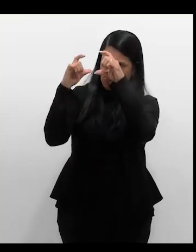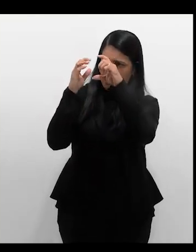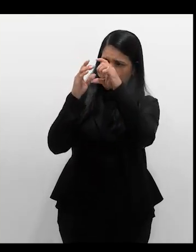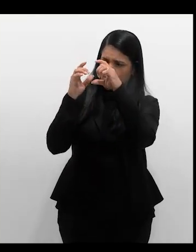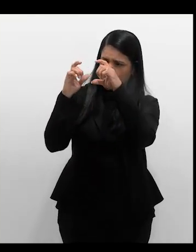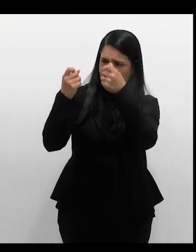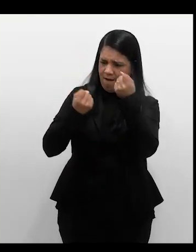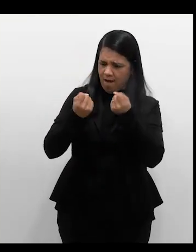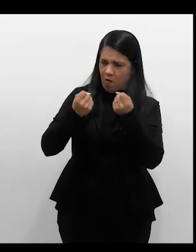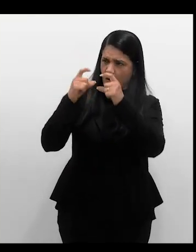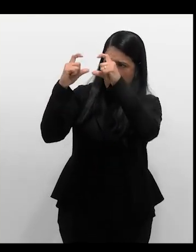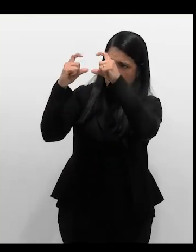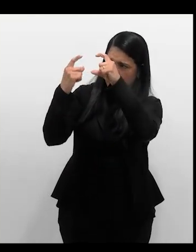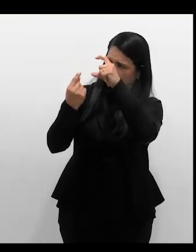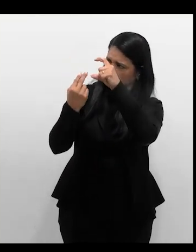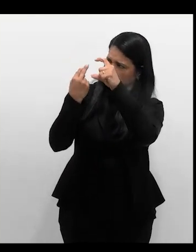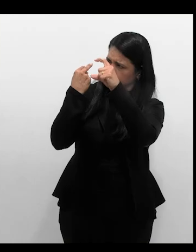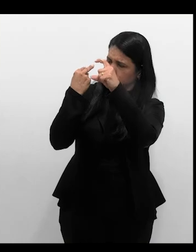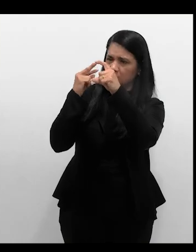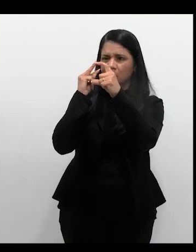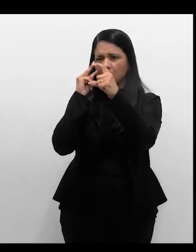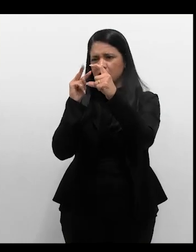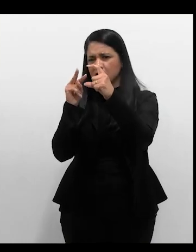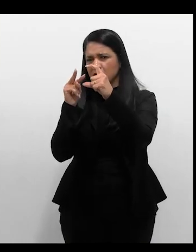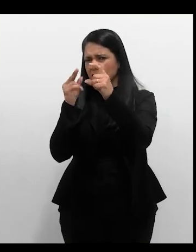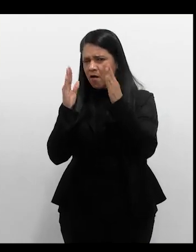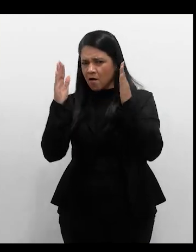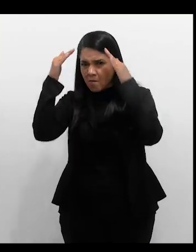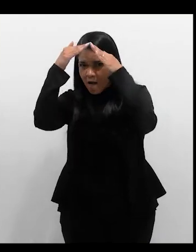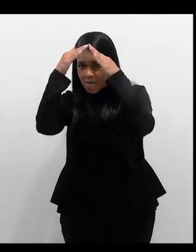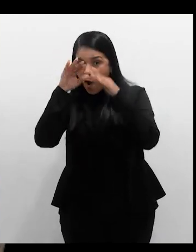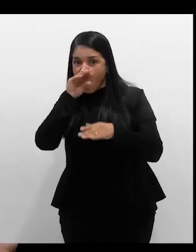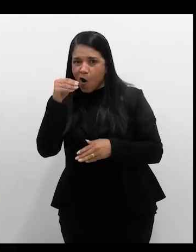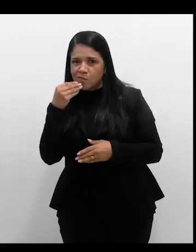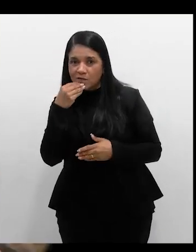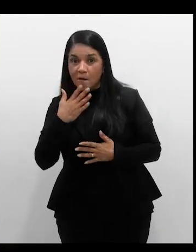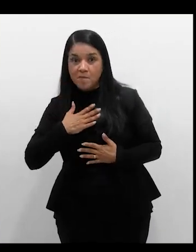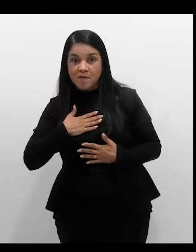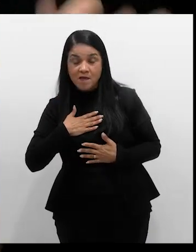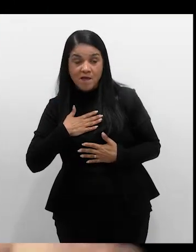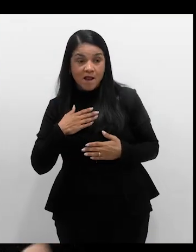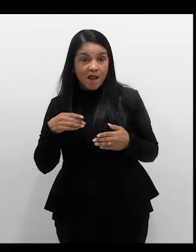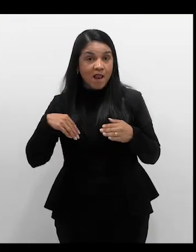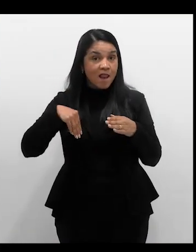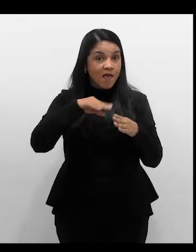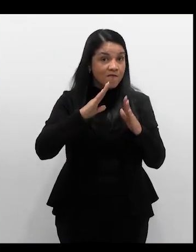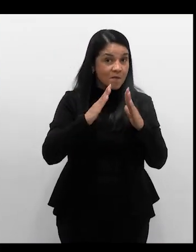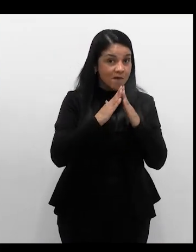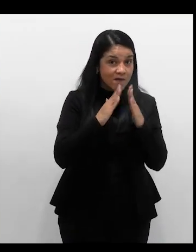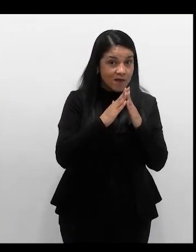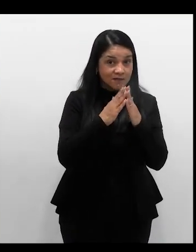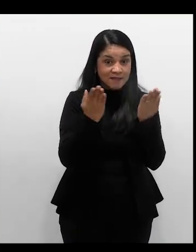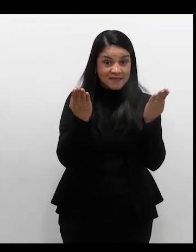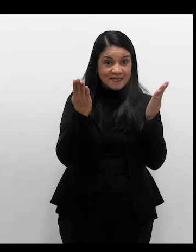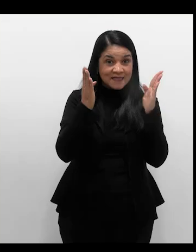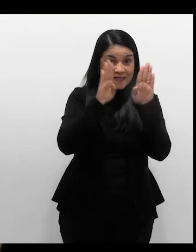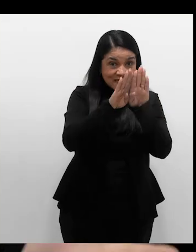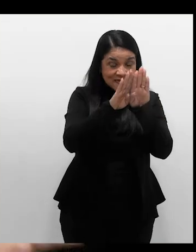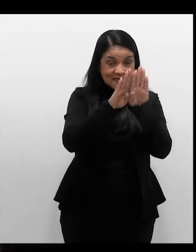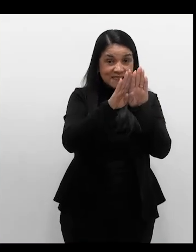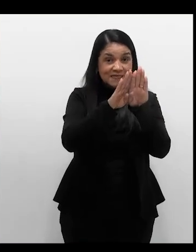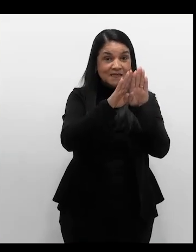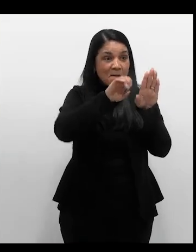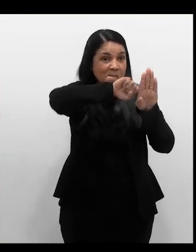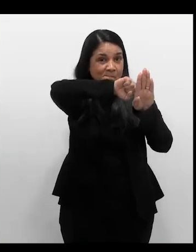retrovisor, reconhece o cara e diz: é aí, a minha oportunidade. Leva esse cara para casa, enlouquece a família, bota um homem na